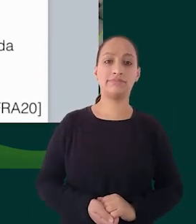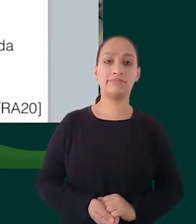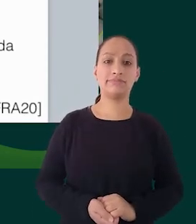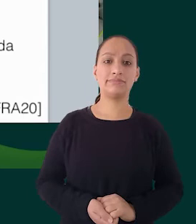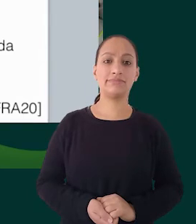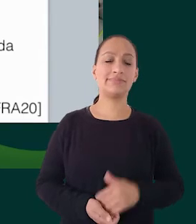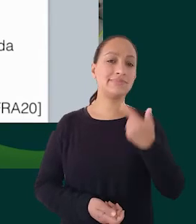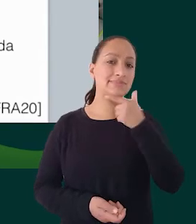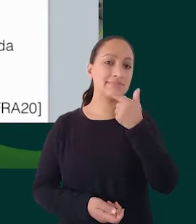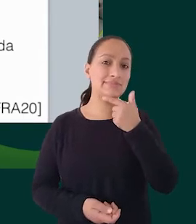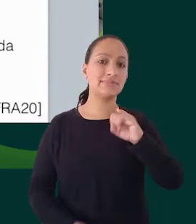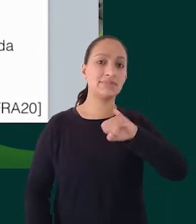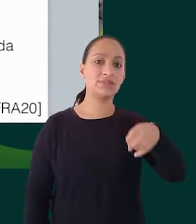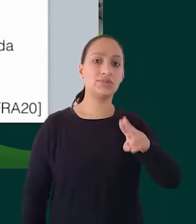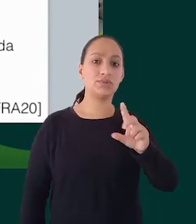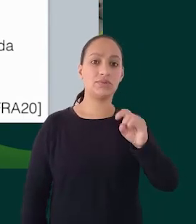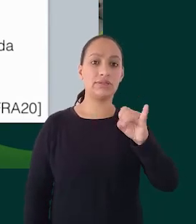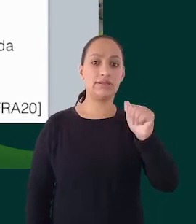Ô, Juliana.